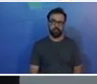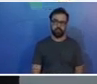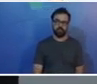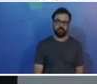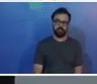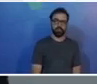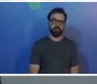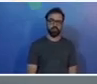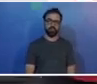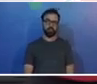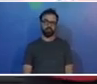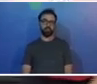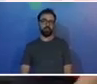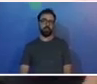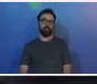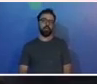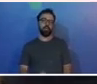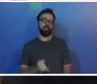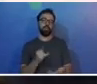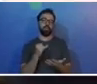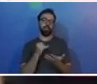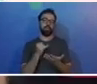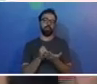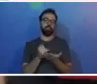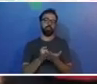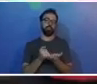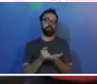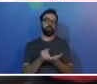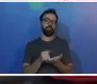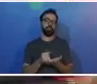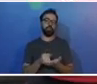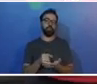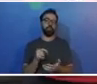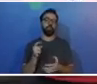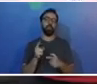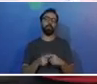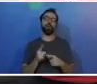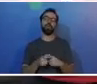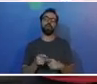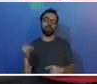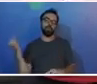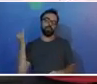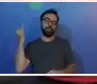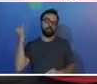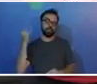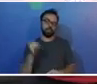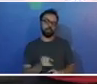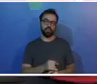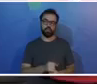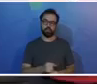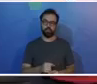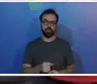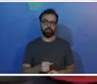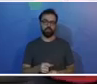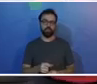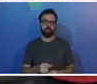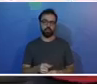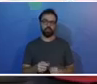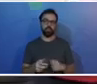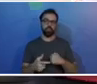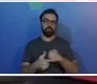direitinho. Para que servem os impostos? Os impostos servem para financiar os